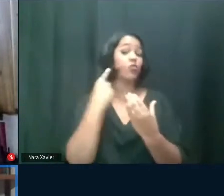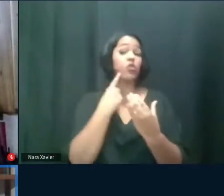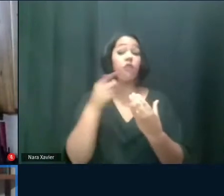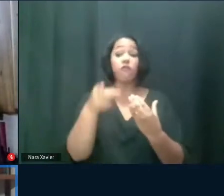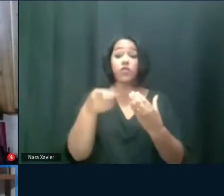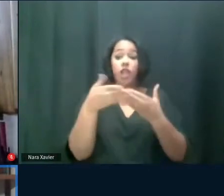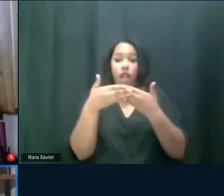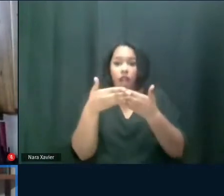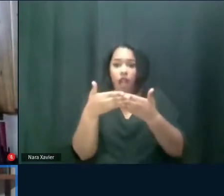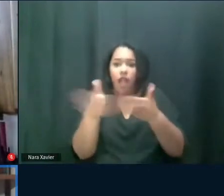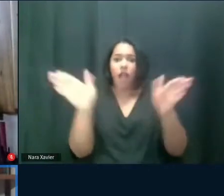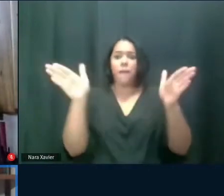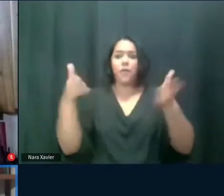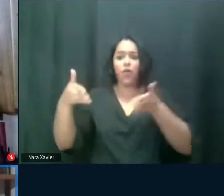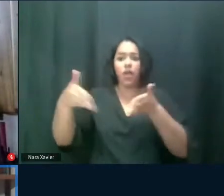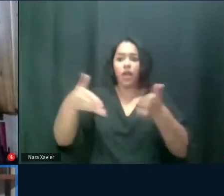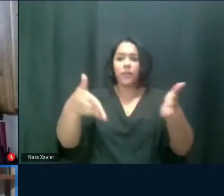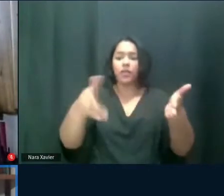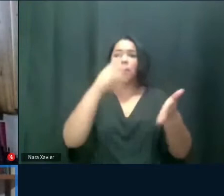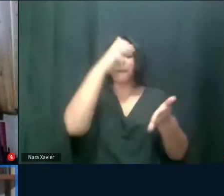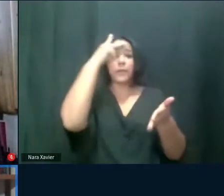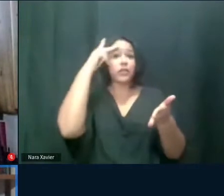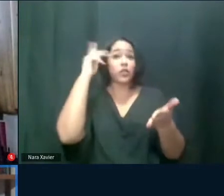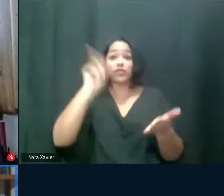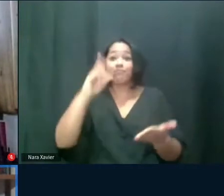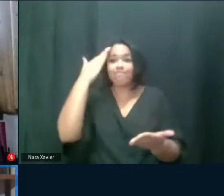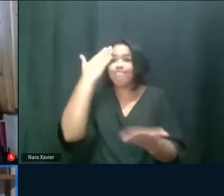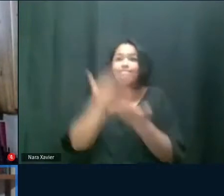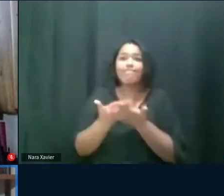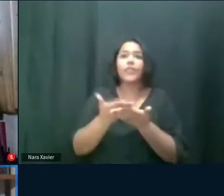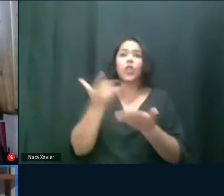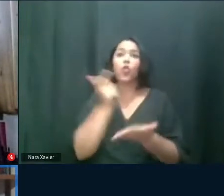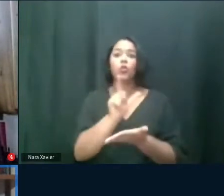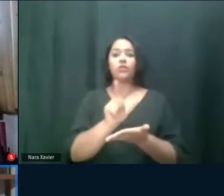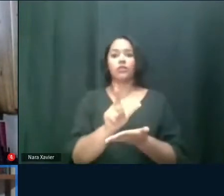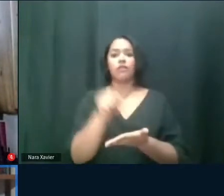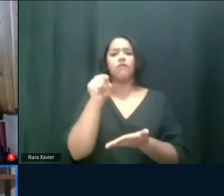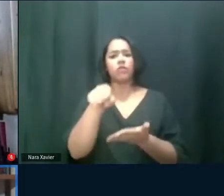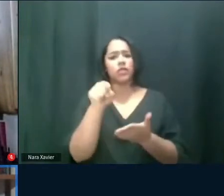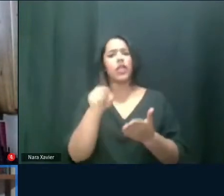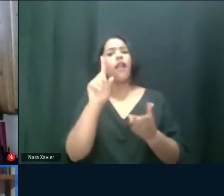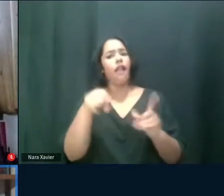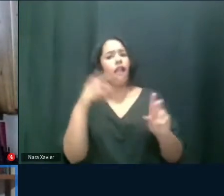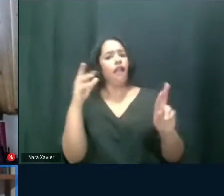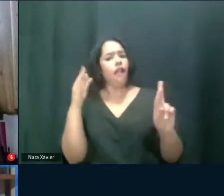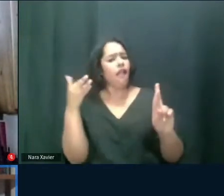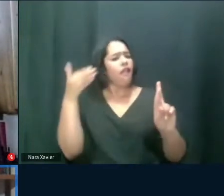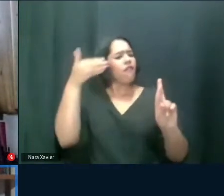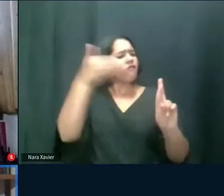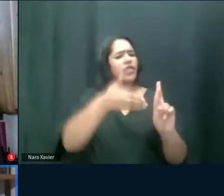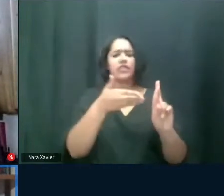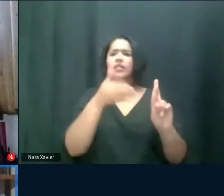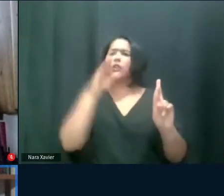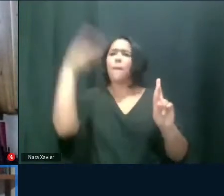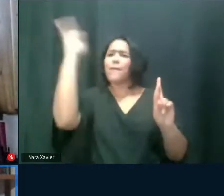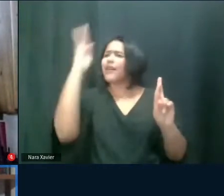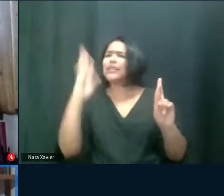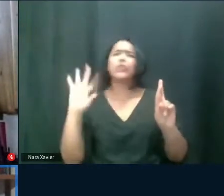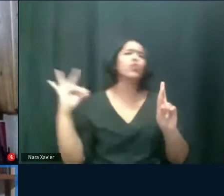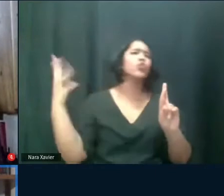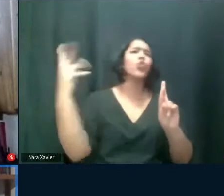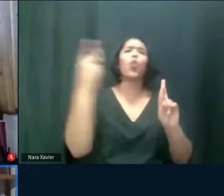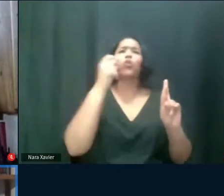caminhos inacreditáveis. E são uma referência nacional para todos aqueles que trabalham com